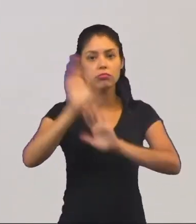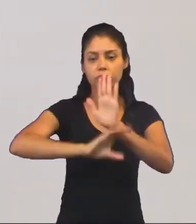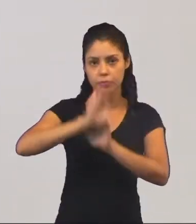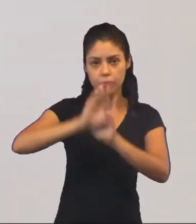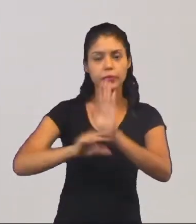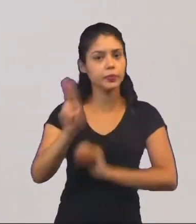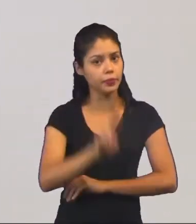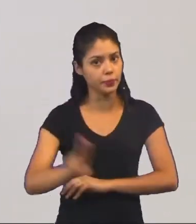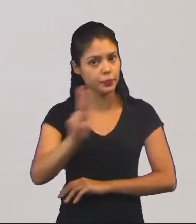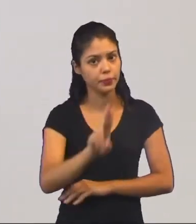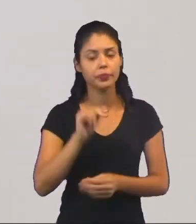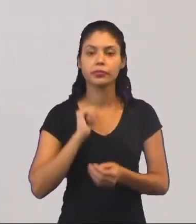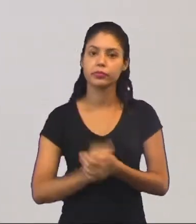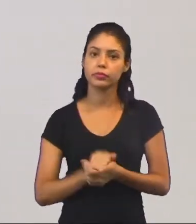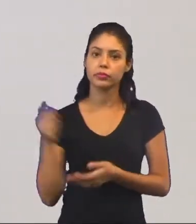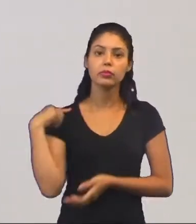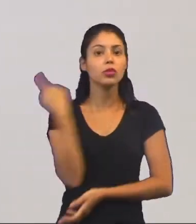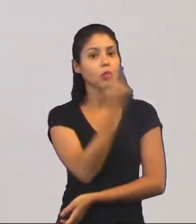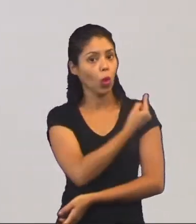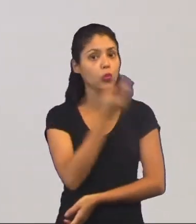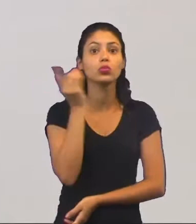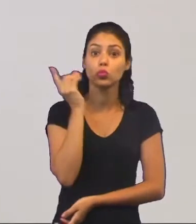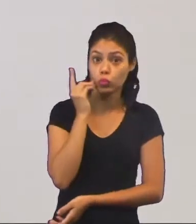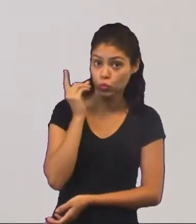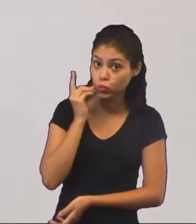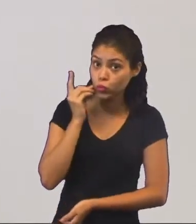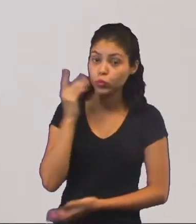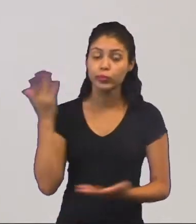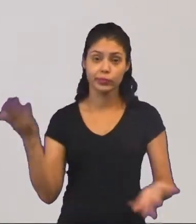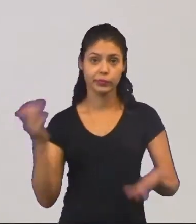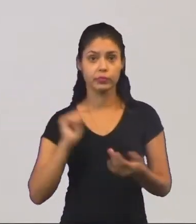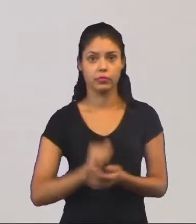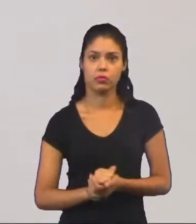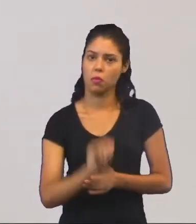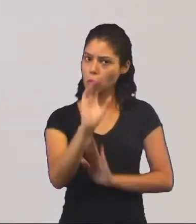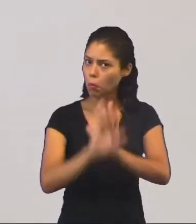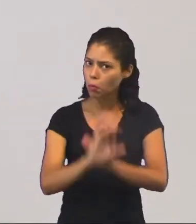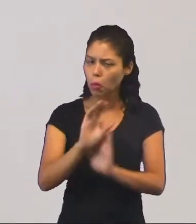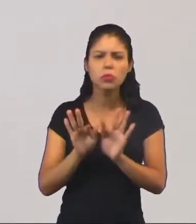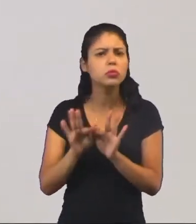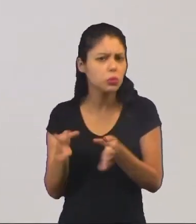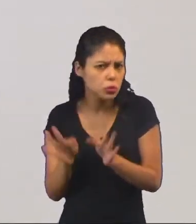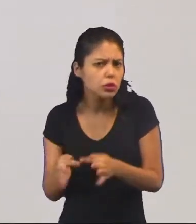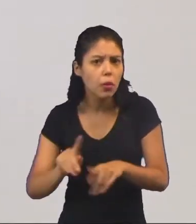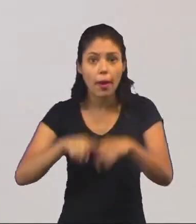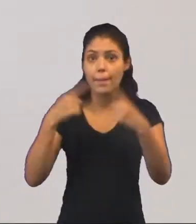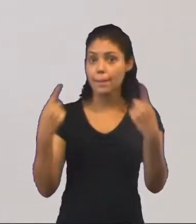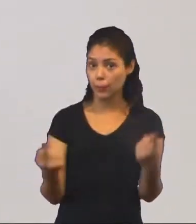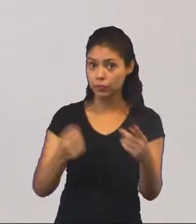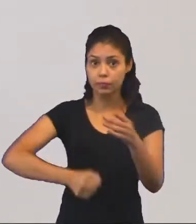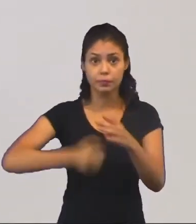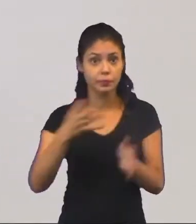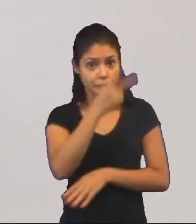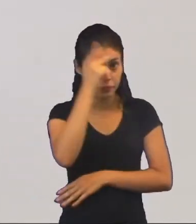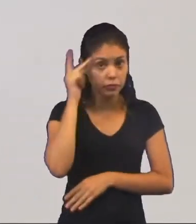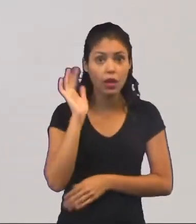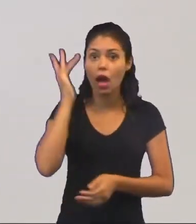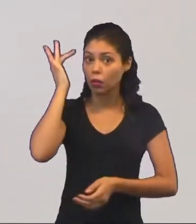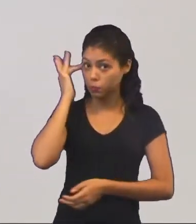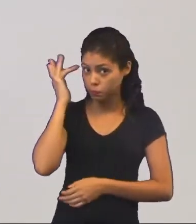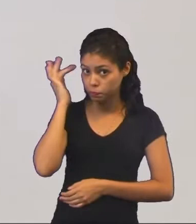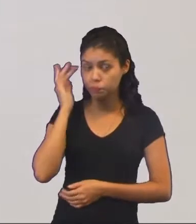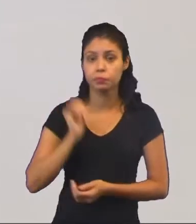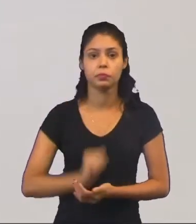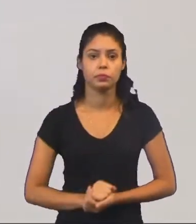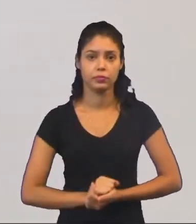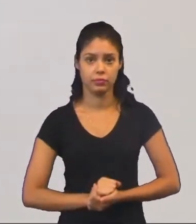conteúdo a gente usa muito no nosso dia a dia, tá? É um conteúdo simples, porém muitas pessoas acham que isso